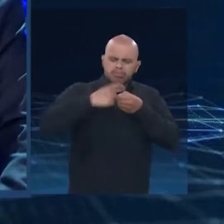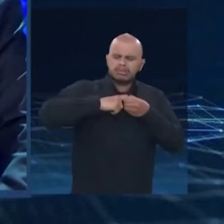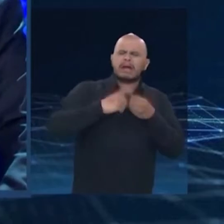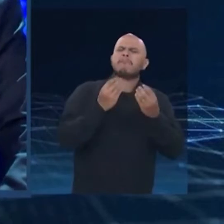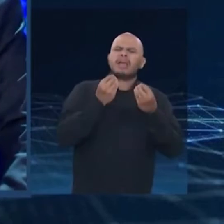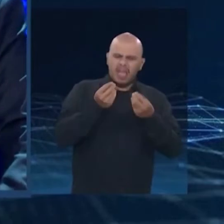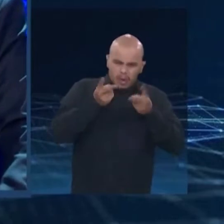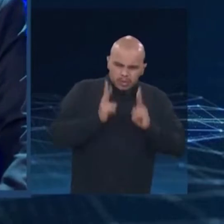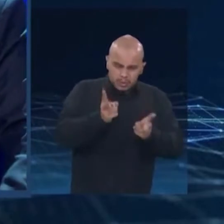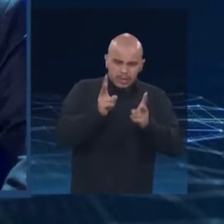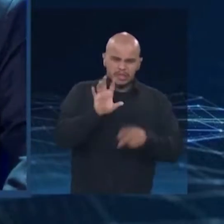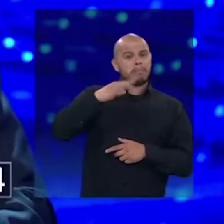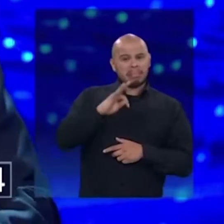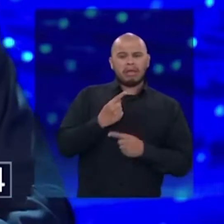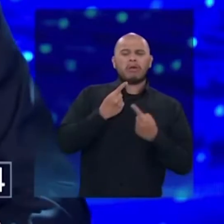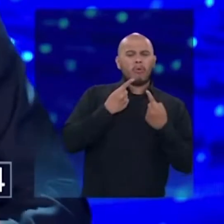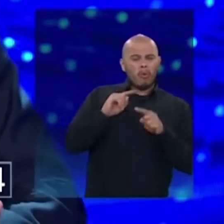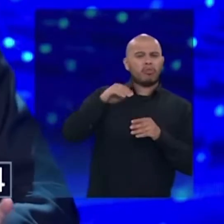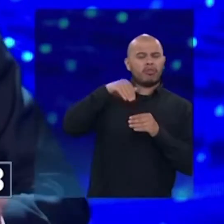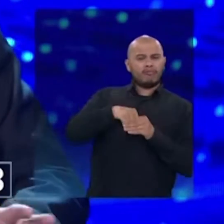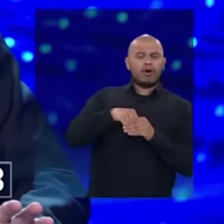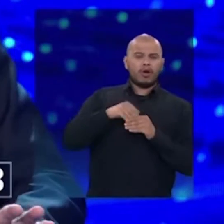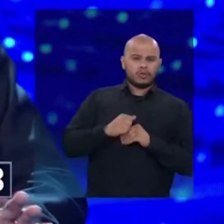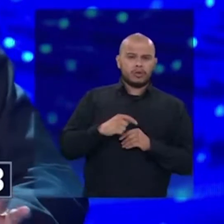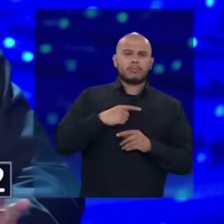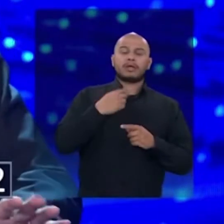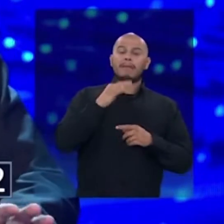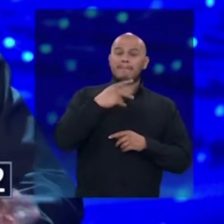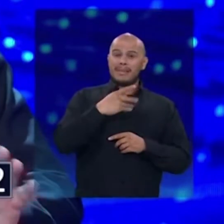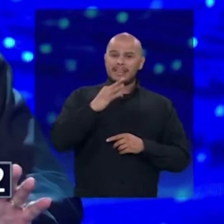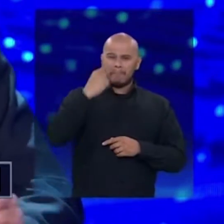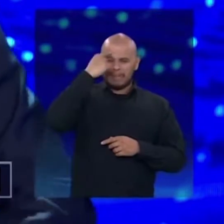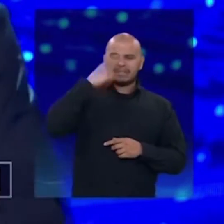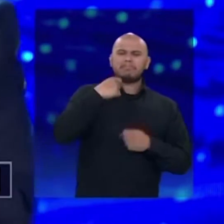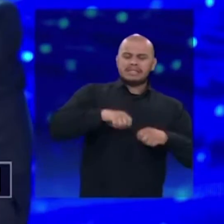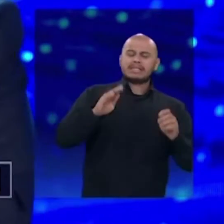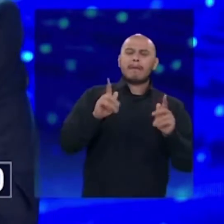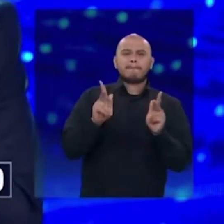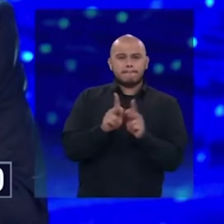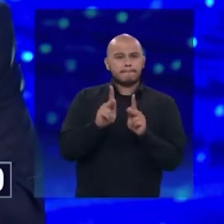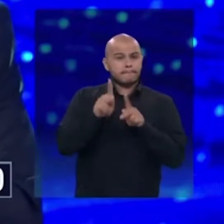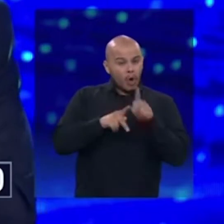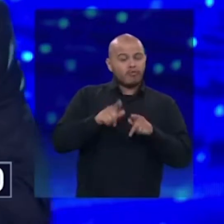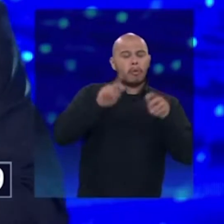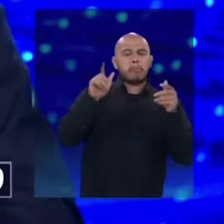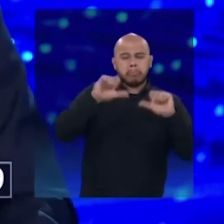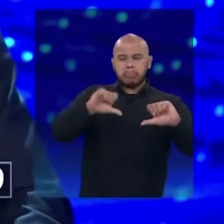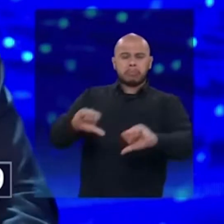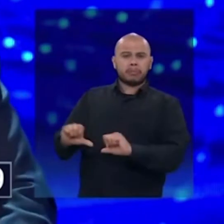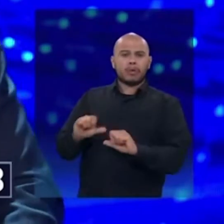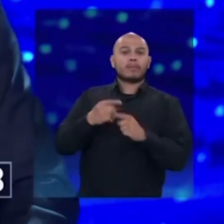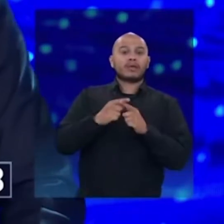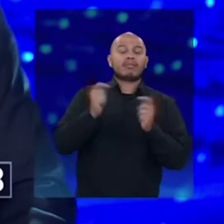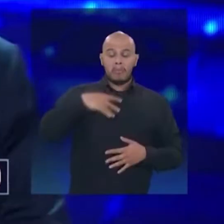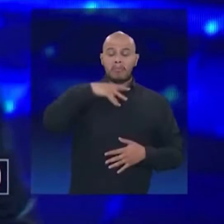fazendo a mesma coisa na Petrobras? E para o PT, quanto pior tiver o povo mais pobre, melhor é para eles